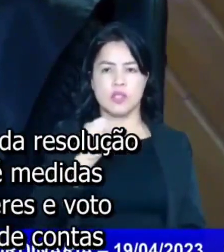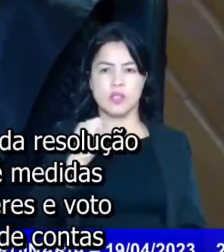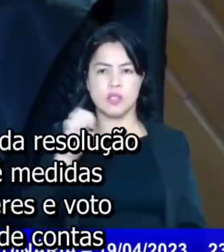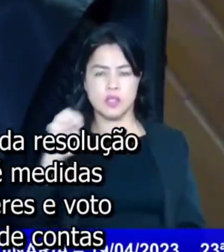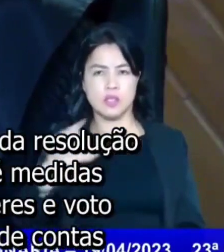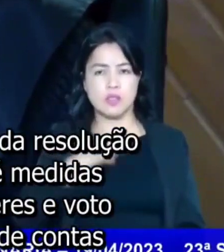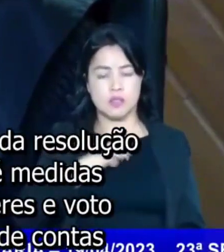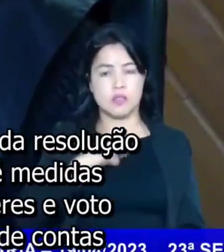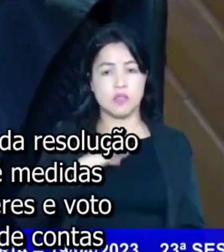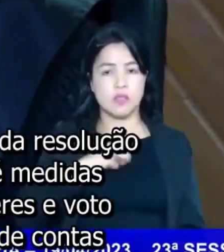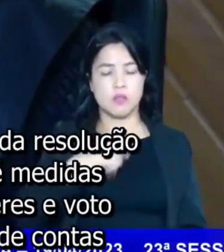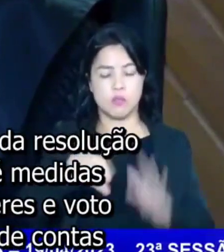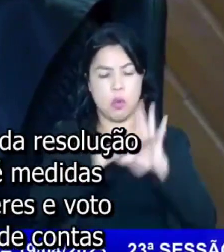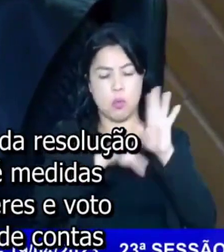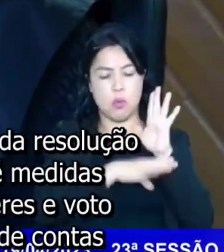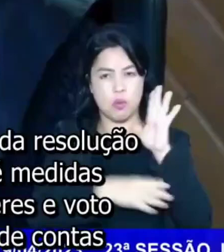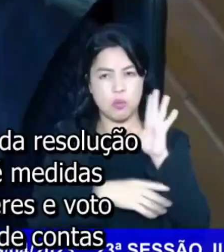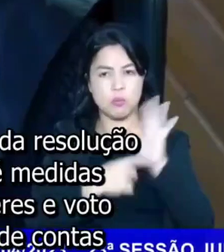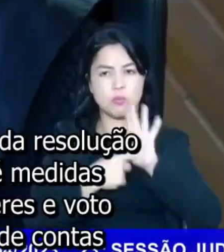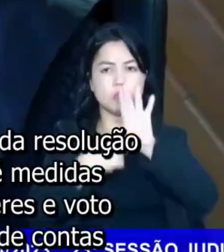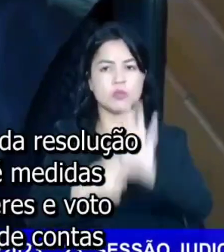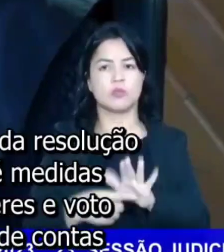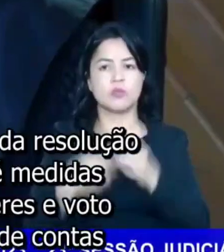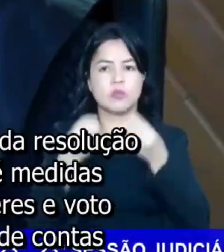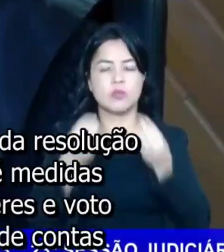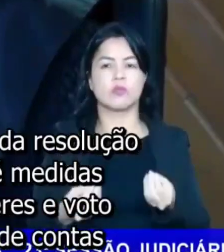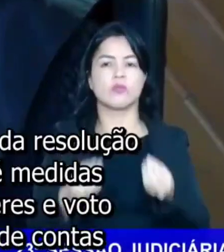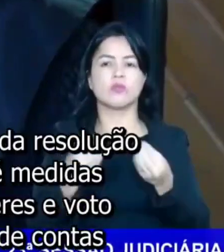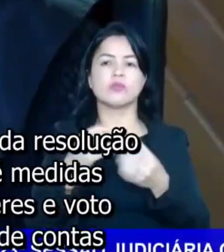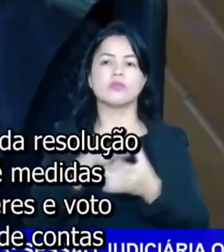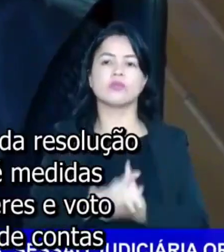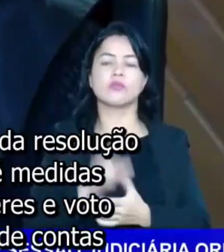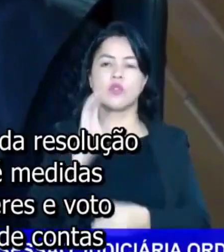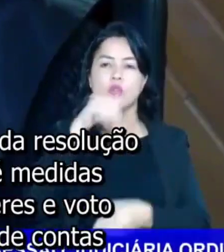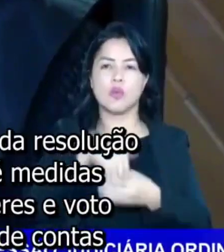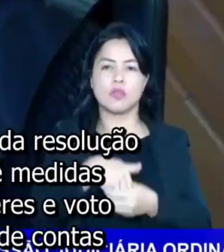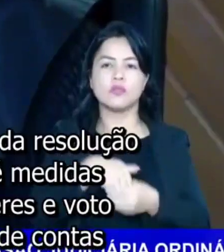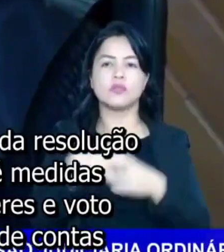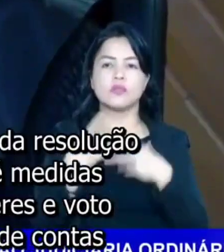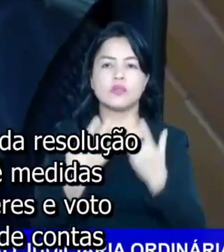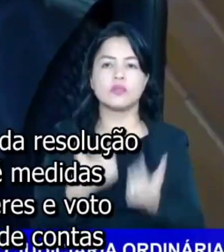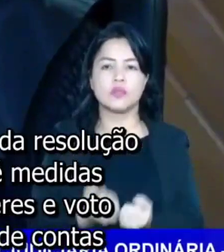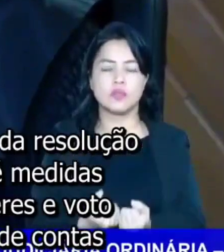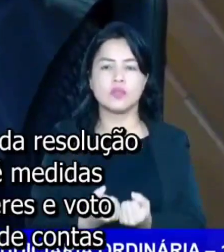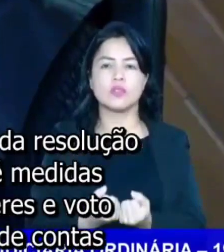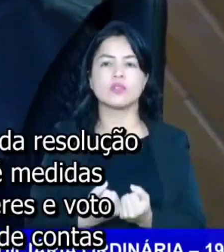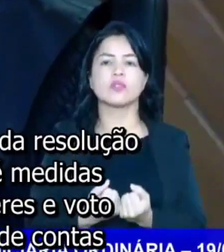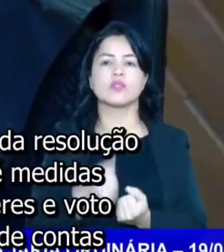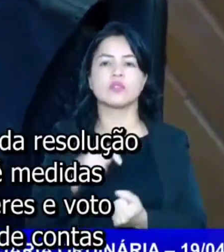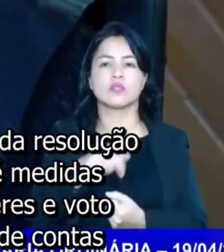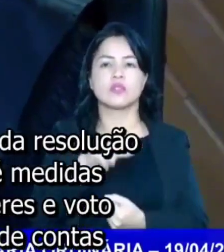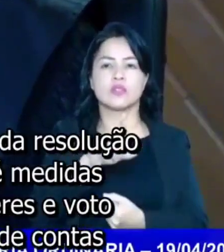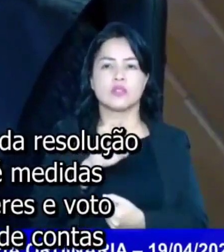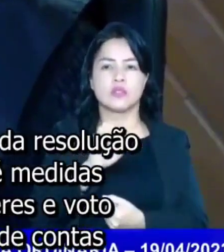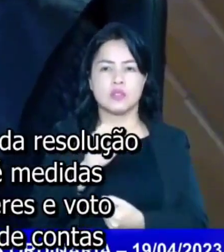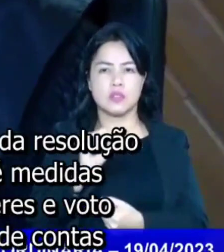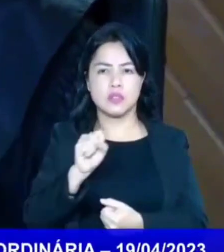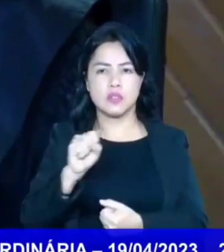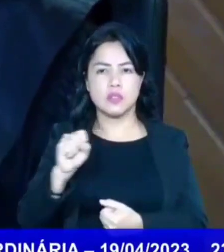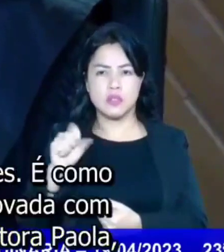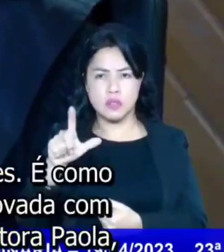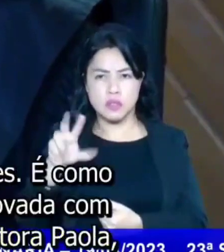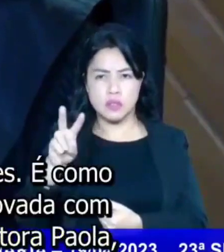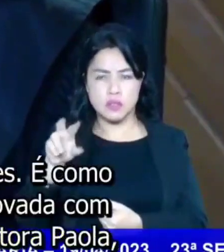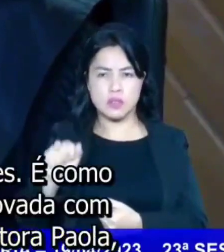se impõem. Por todo exposto, acolho os pareceres e voto pela aprovação com essa ressalva da prestação de